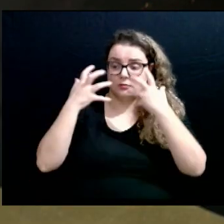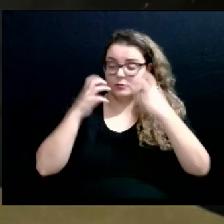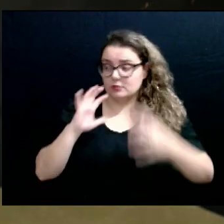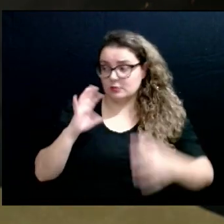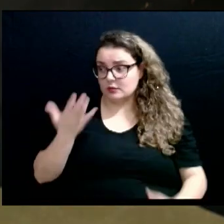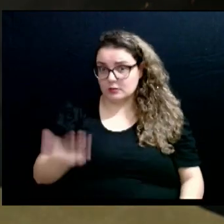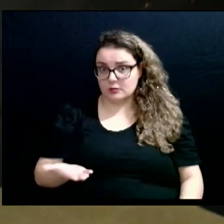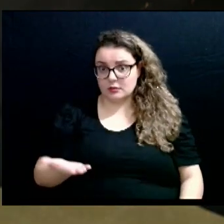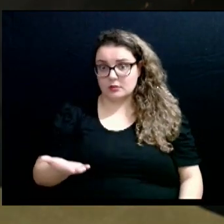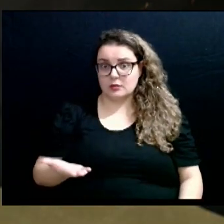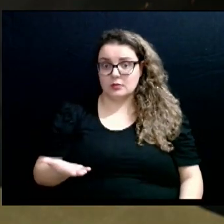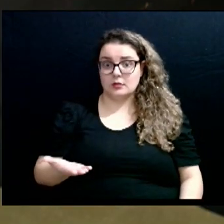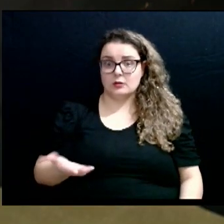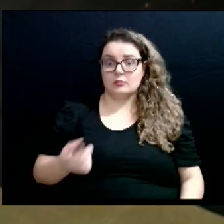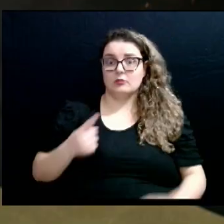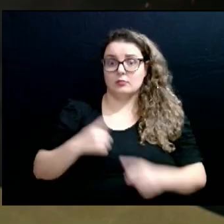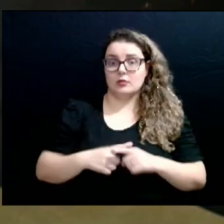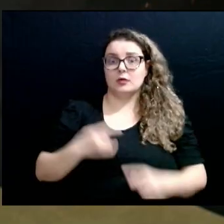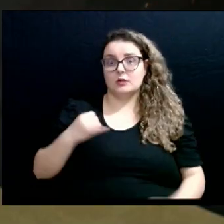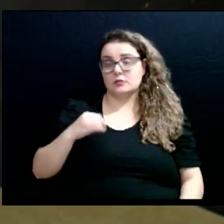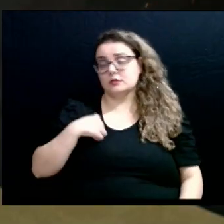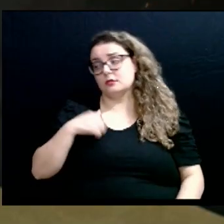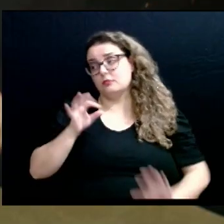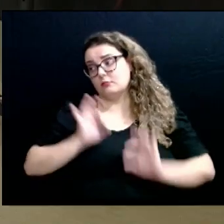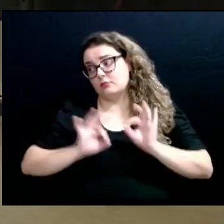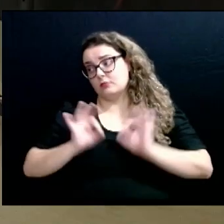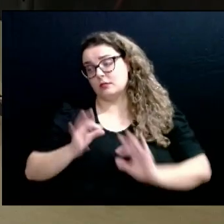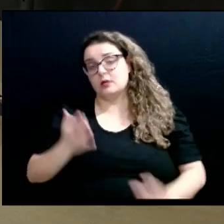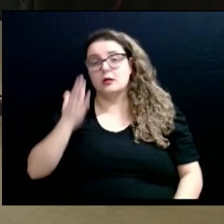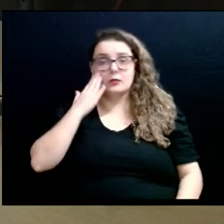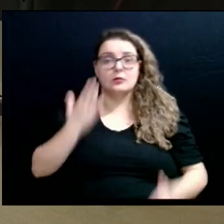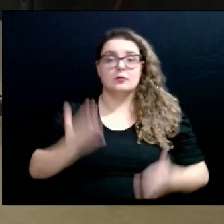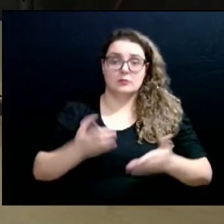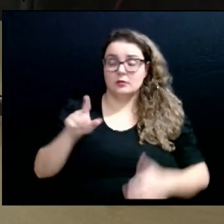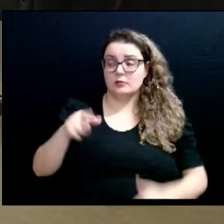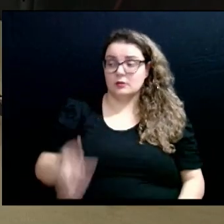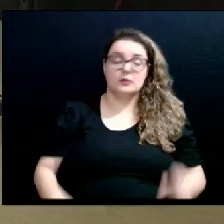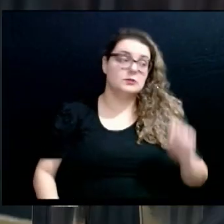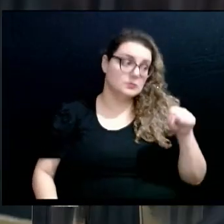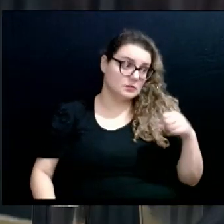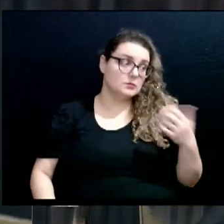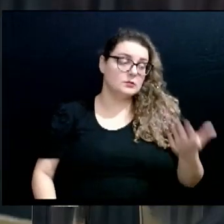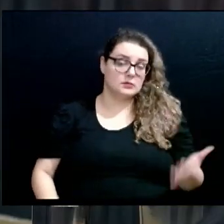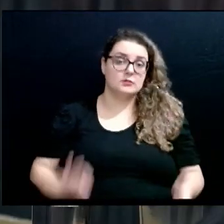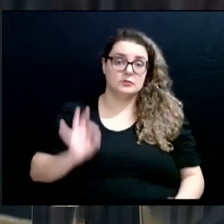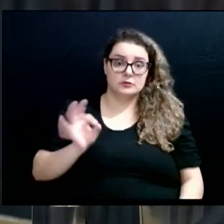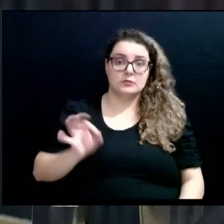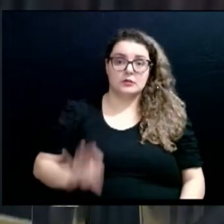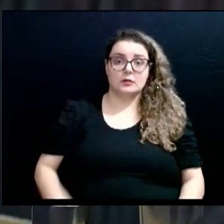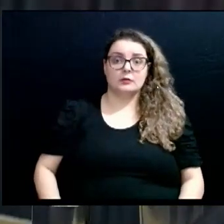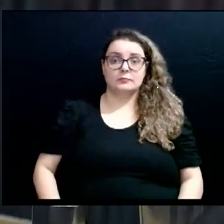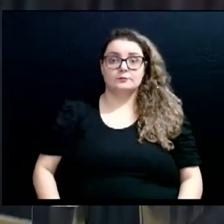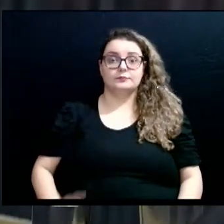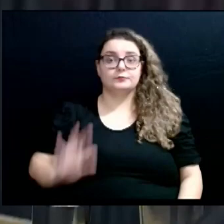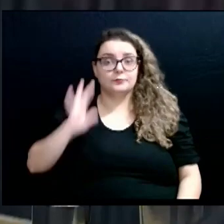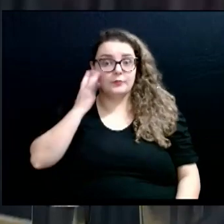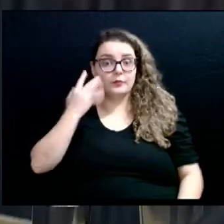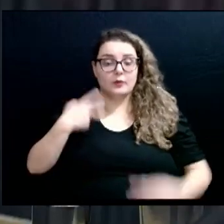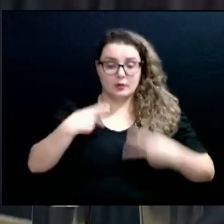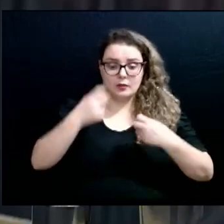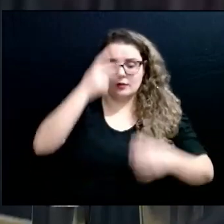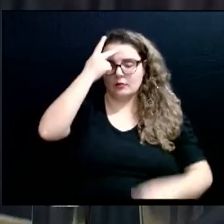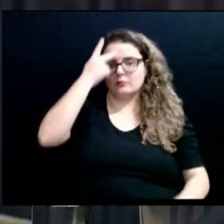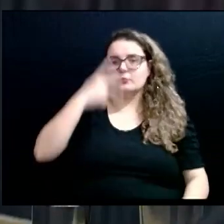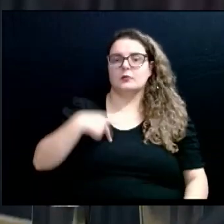aconteça, porque se eu já estou preparada, eu sei como lidar, não é? Sim, exatamente. Acho que, o autoconhecimento, né, você